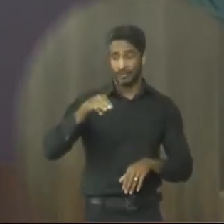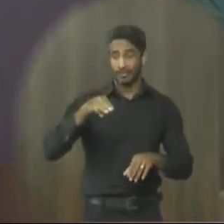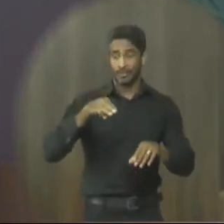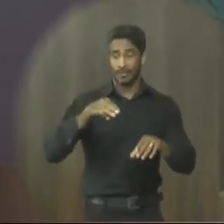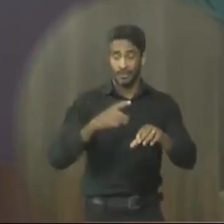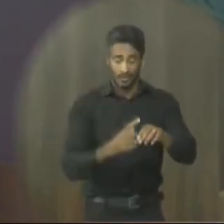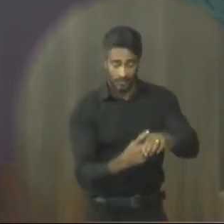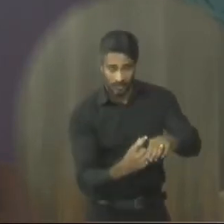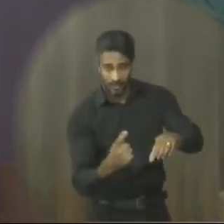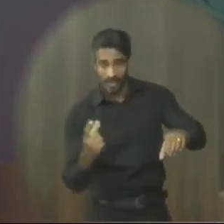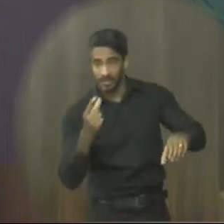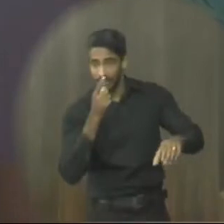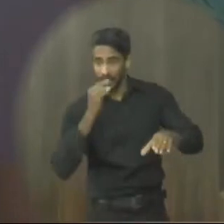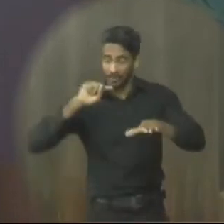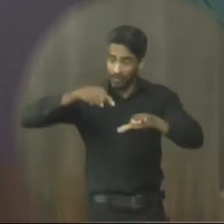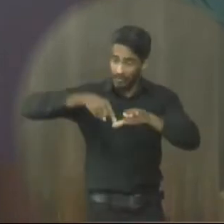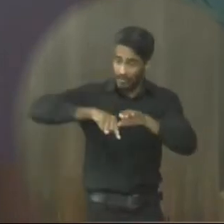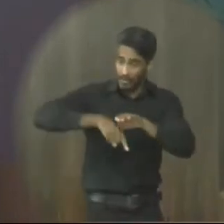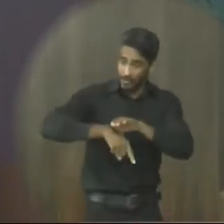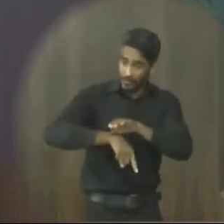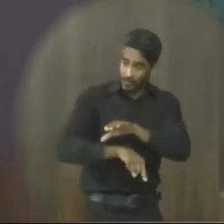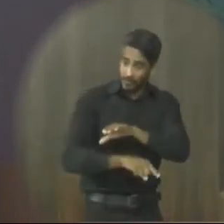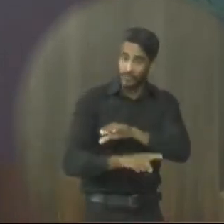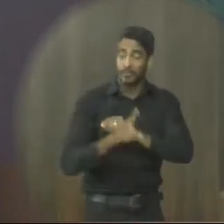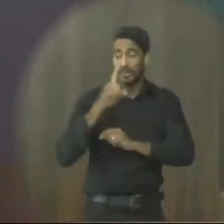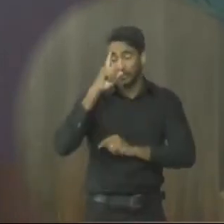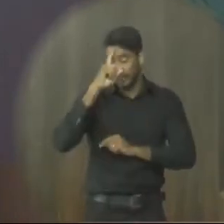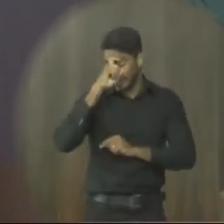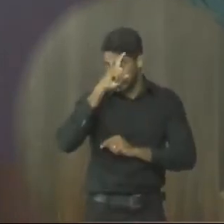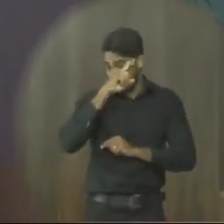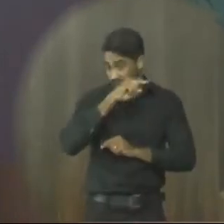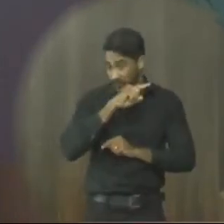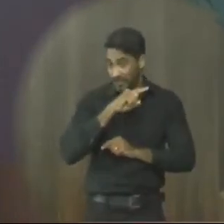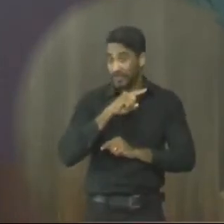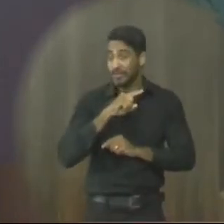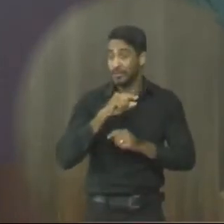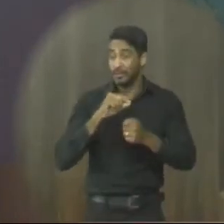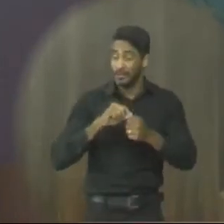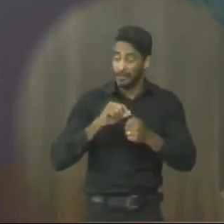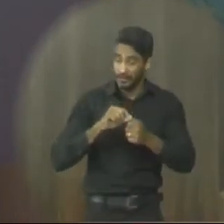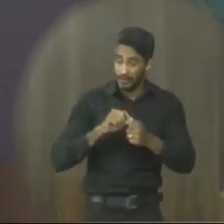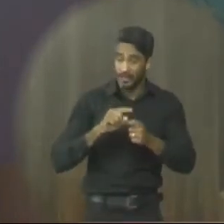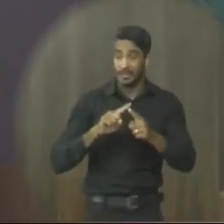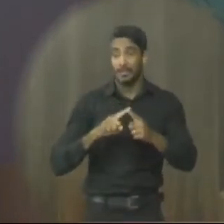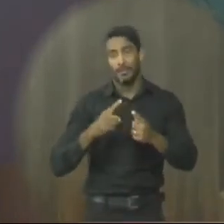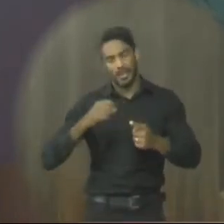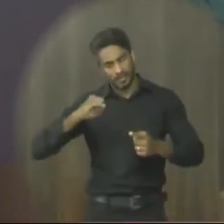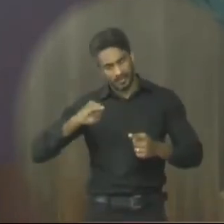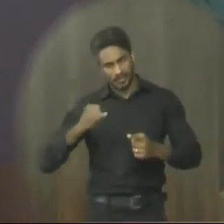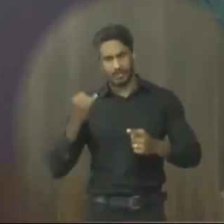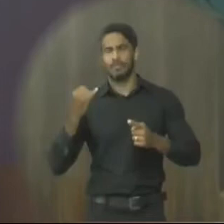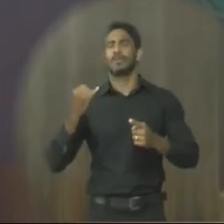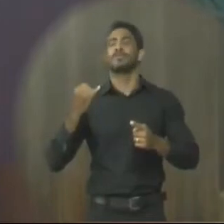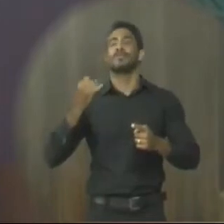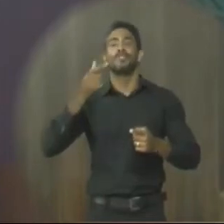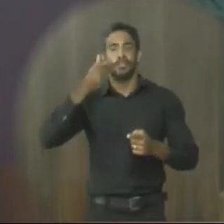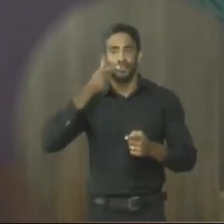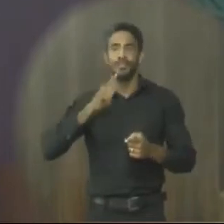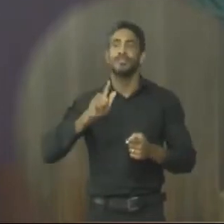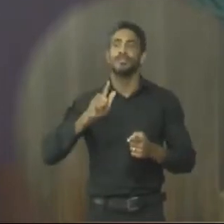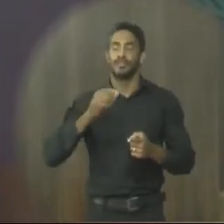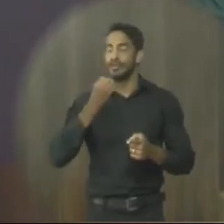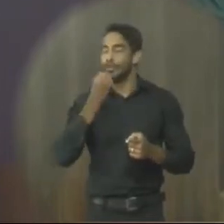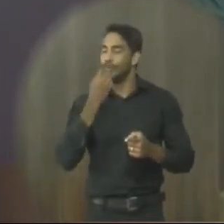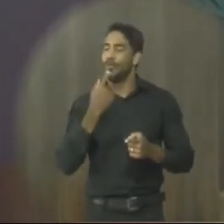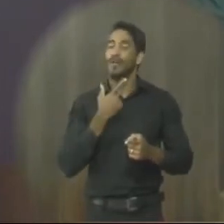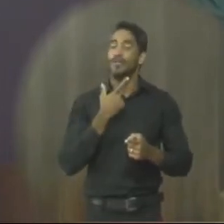Rede essa que vai passar bem profundo, então é uma obra que se torna difícil até de executar, mas não impossível, né? E se tiver boa